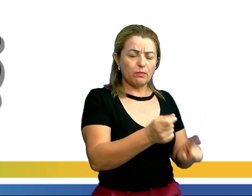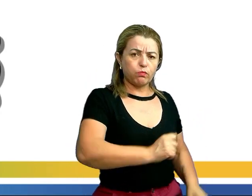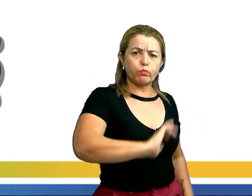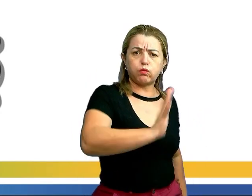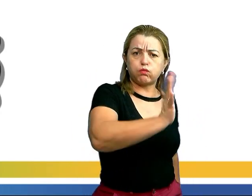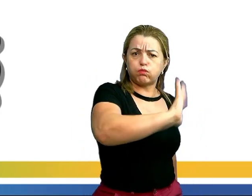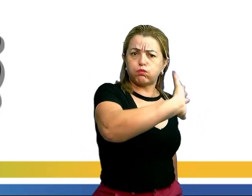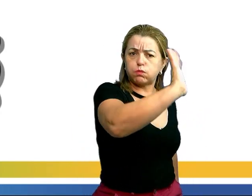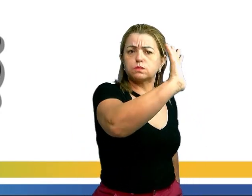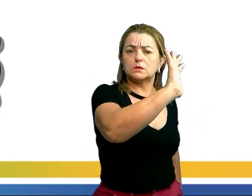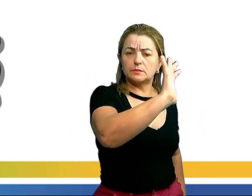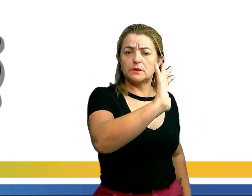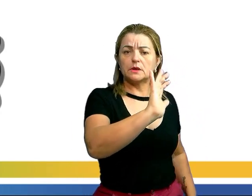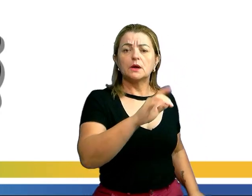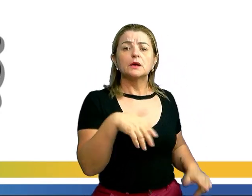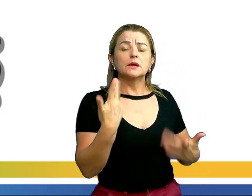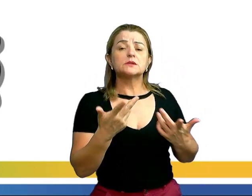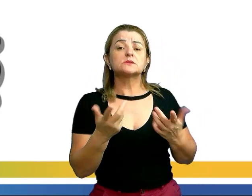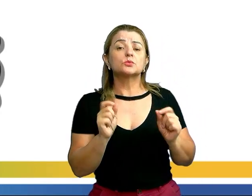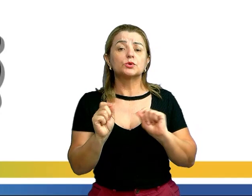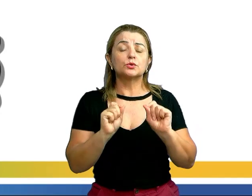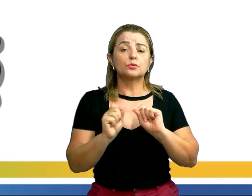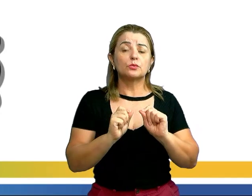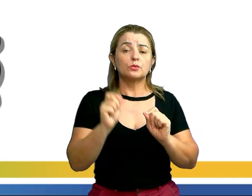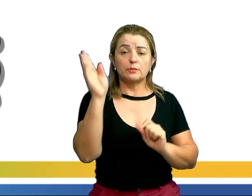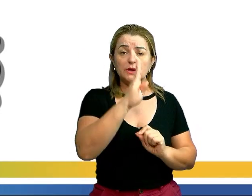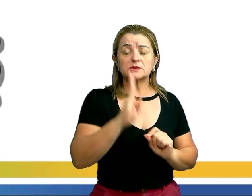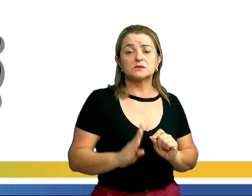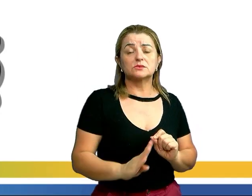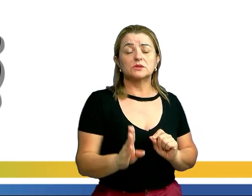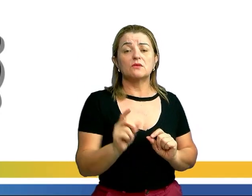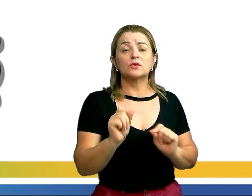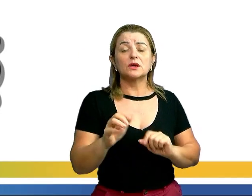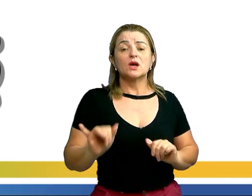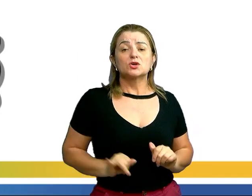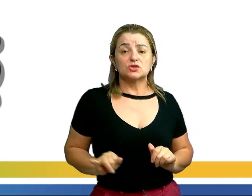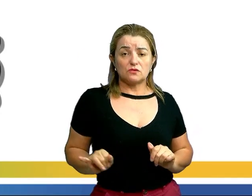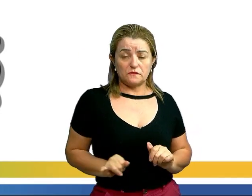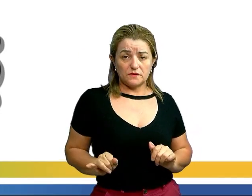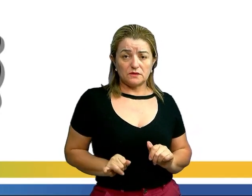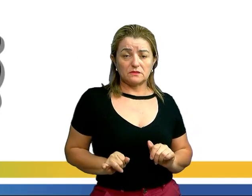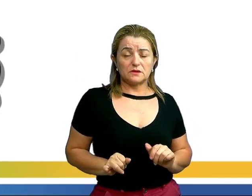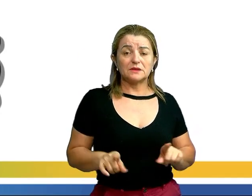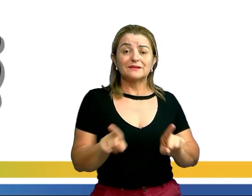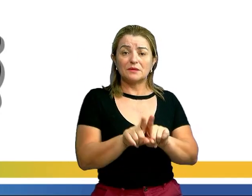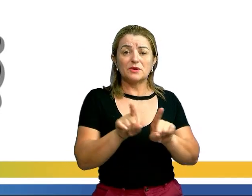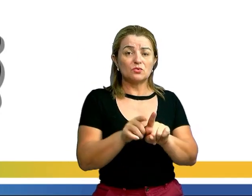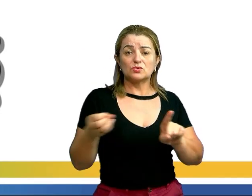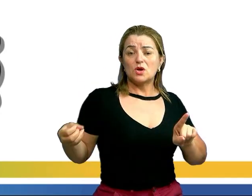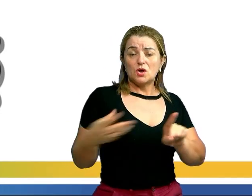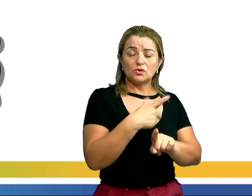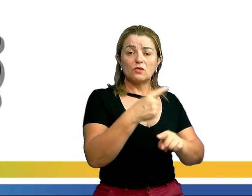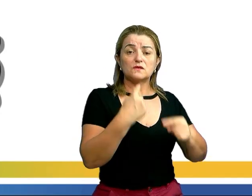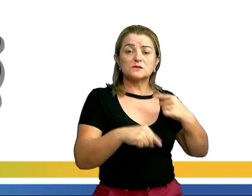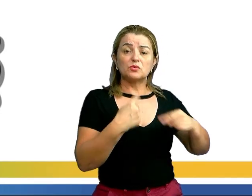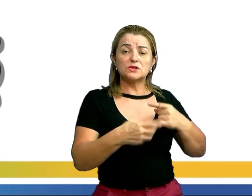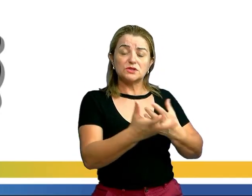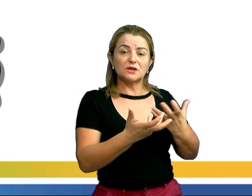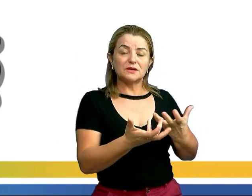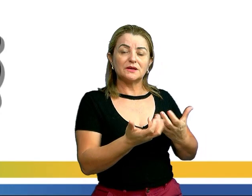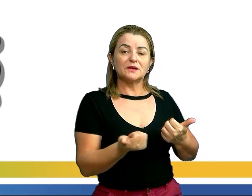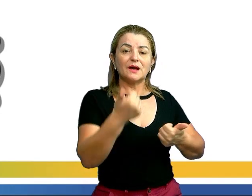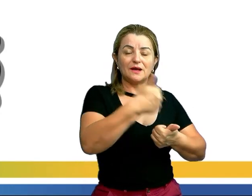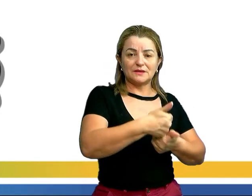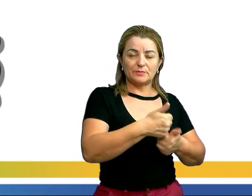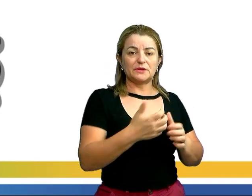e as condições do Brasil e, assim, várias políticas que ele queria implementar. Então, o FMI estava ali na cola